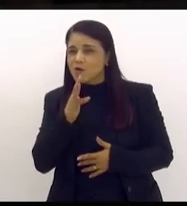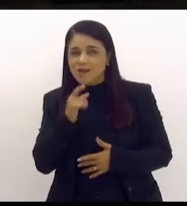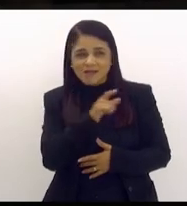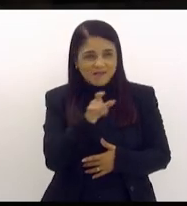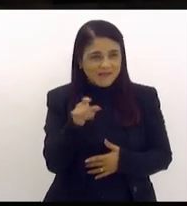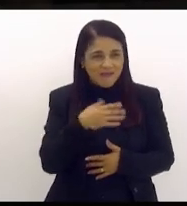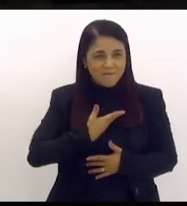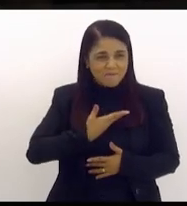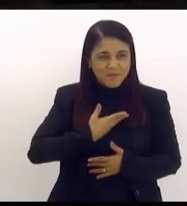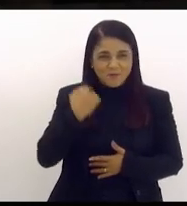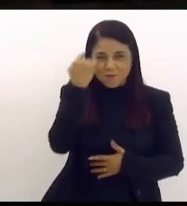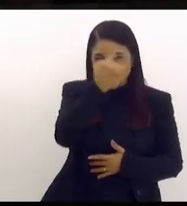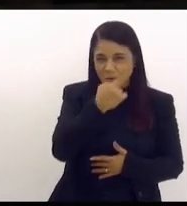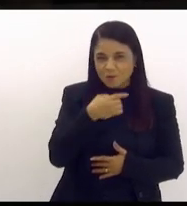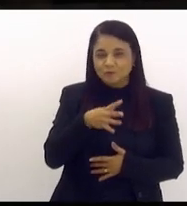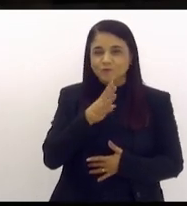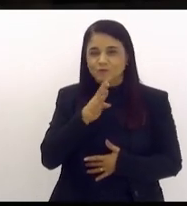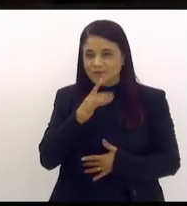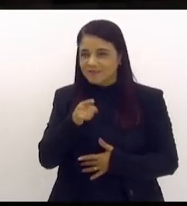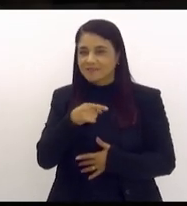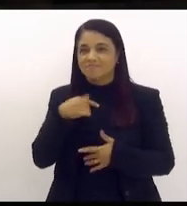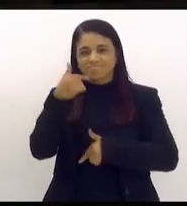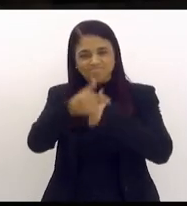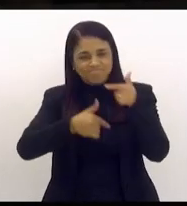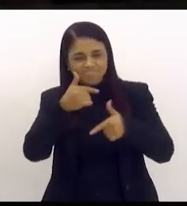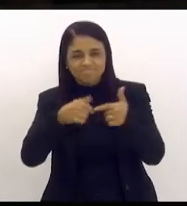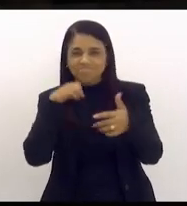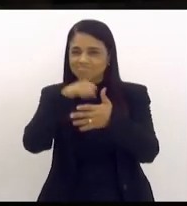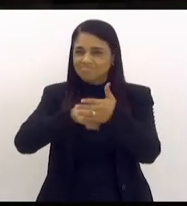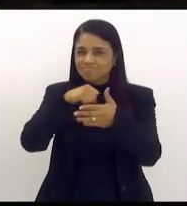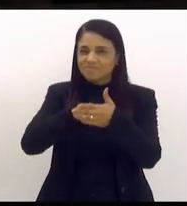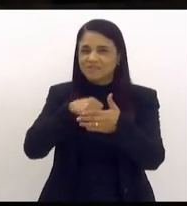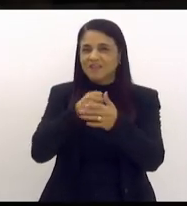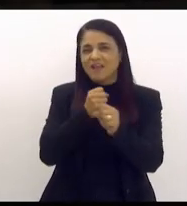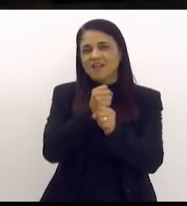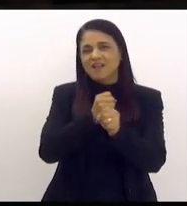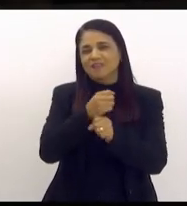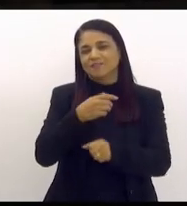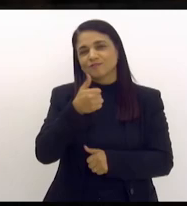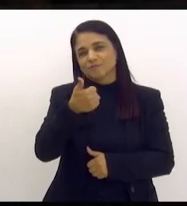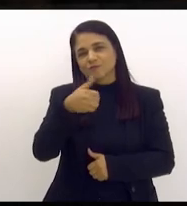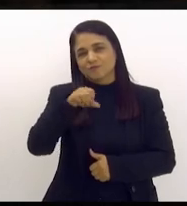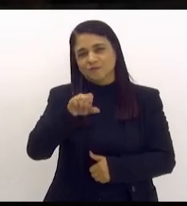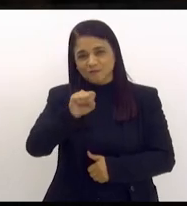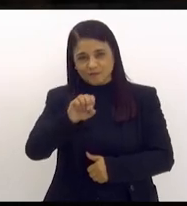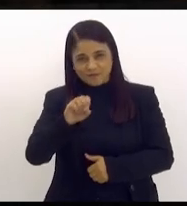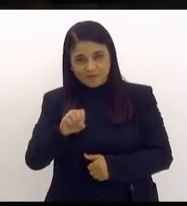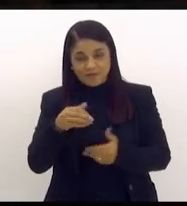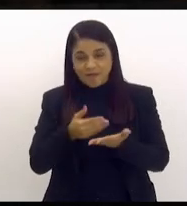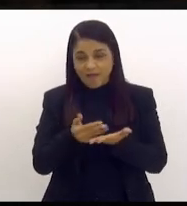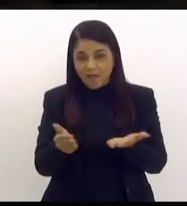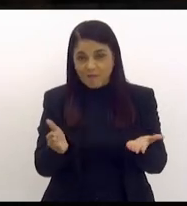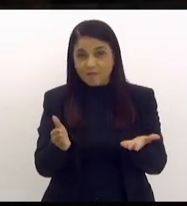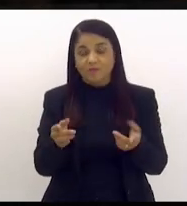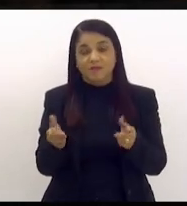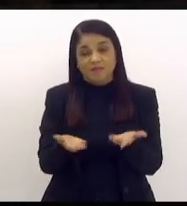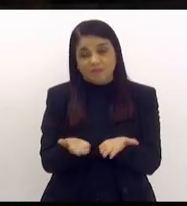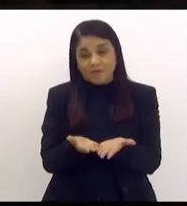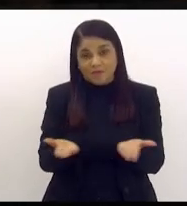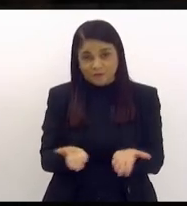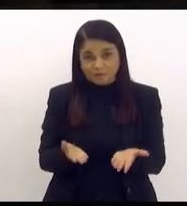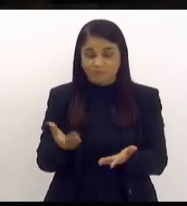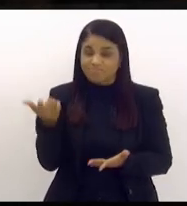companheiros de luta nessa estrada Né desde os anos 80 desde a abertura até chegarmos aqui para